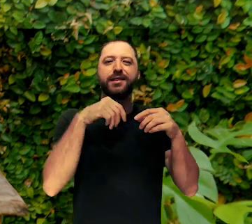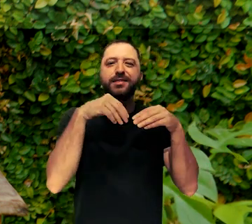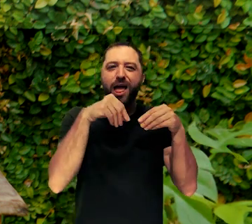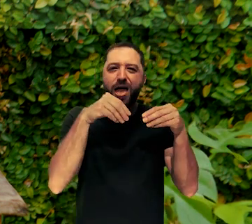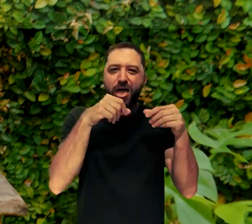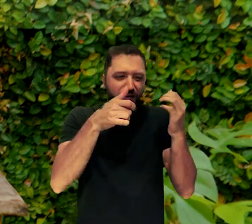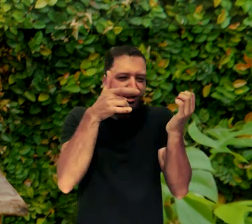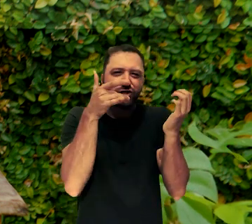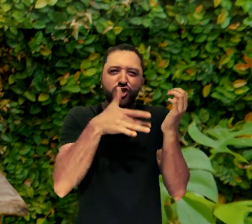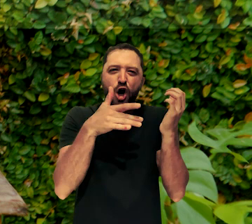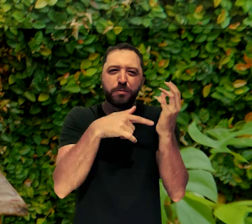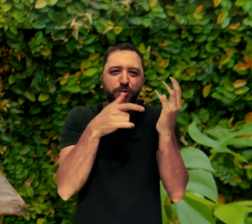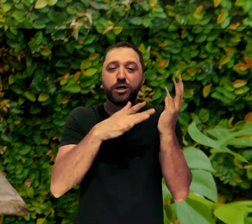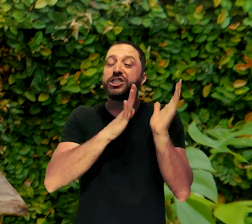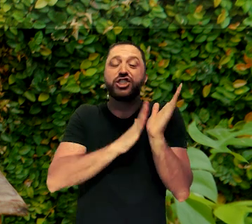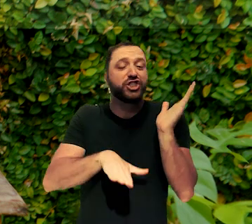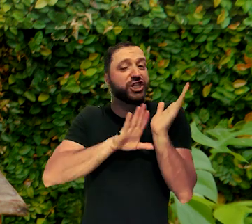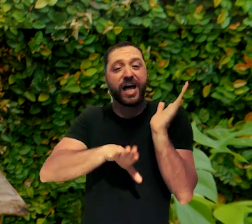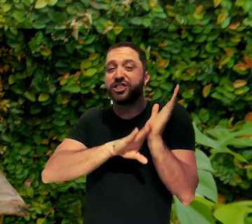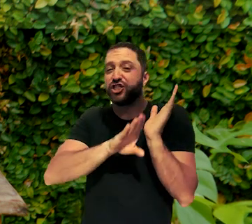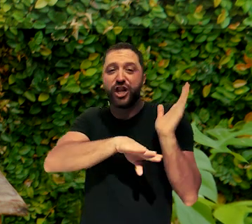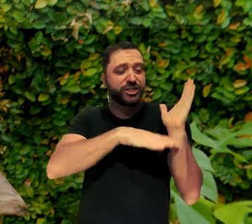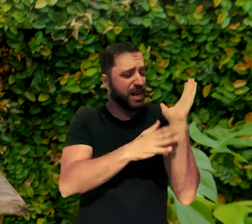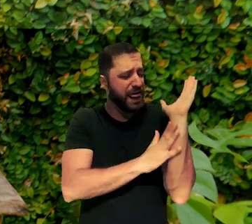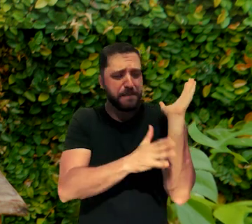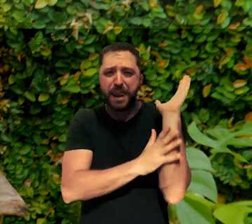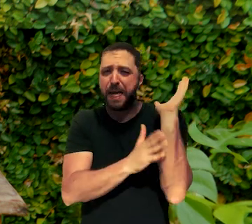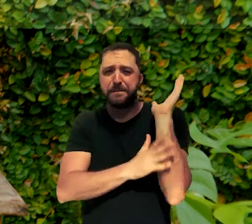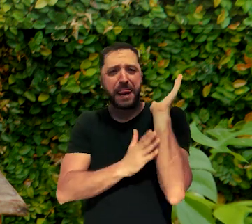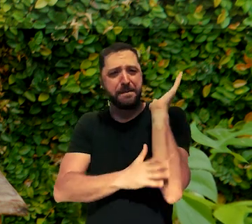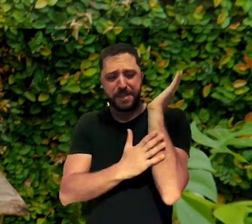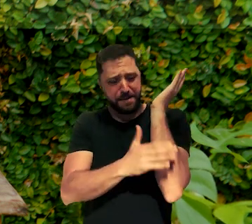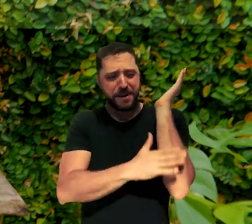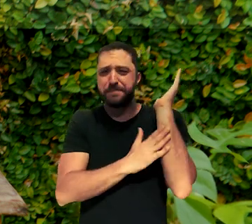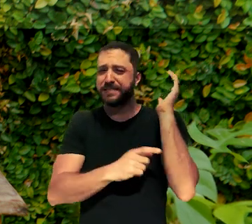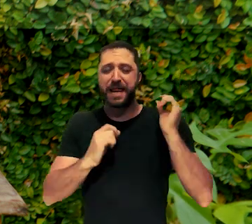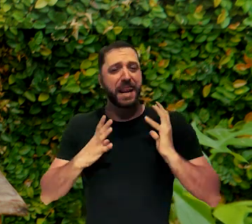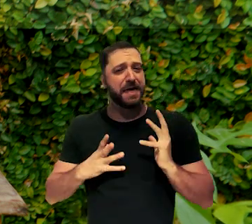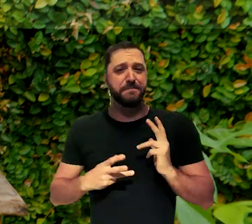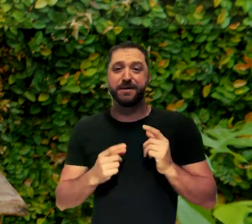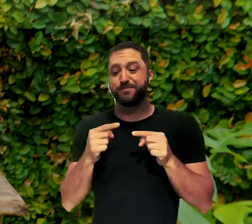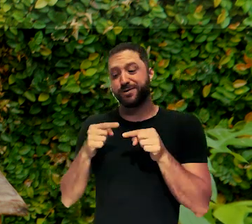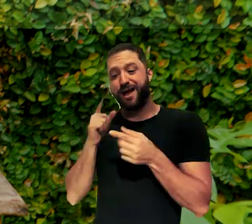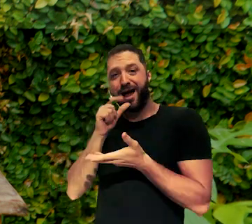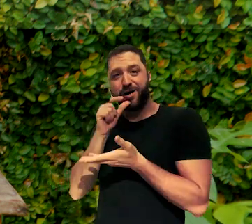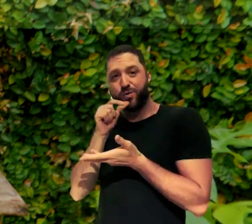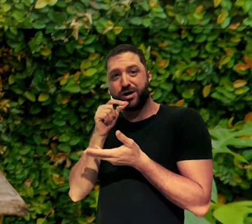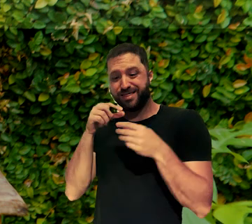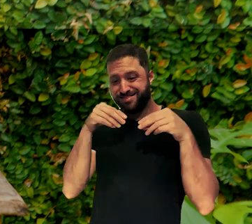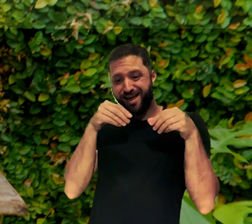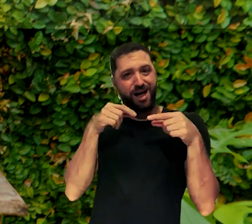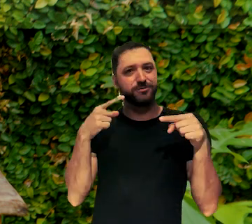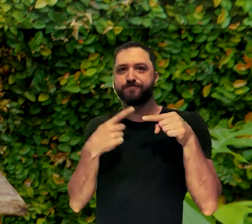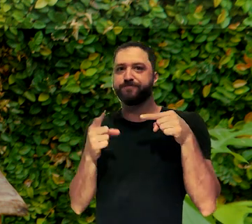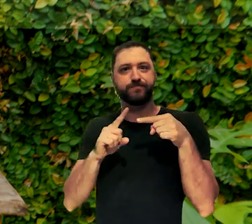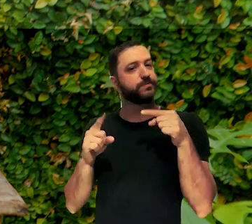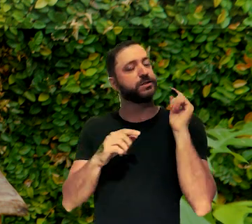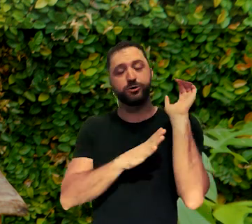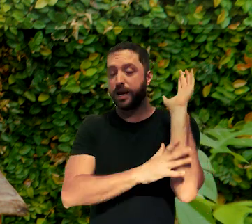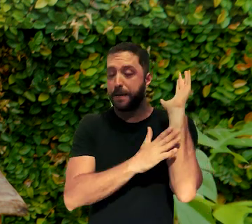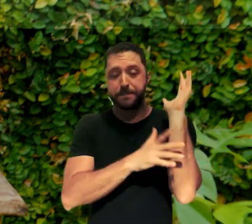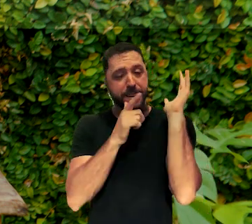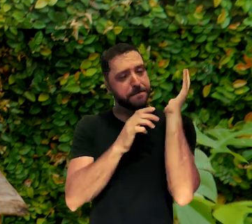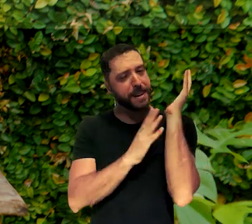as impurezas dela, toda a terra, porque como ela vai ficar na água, não pode ter terra, tá? Então a gente limpa bem